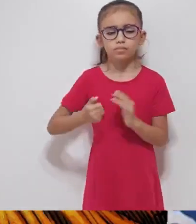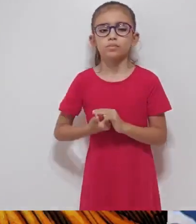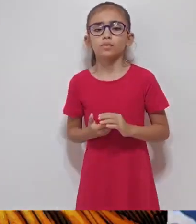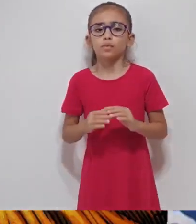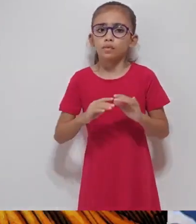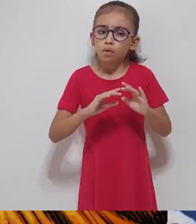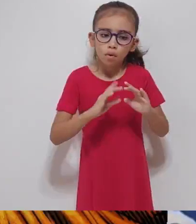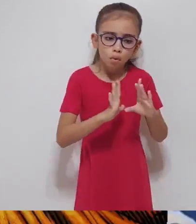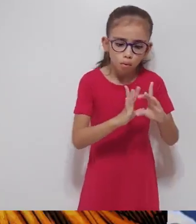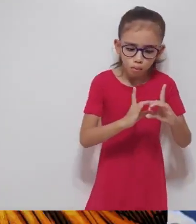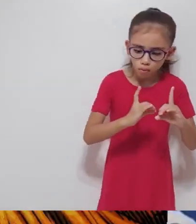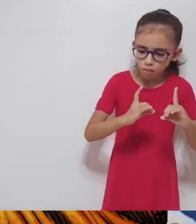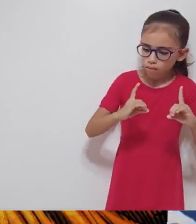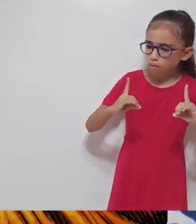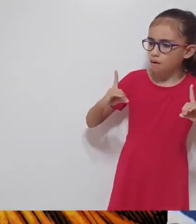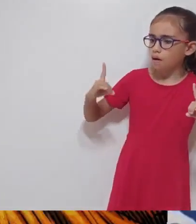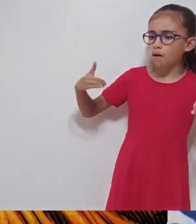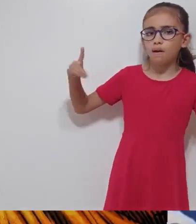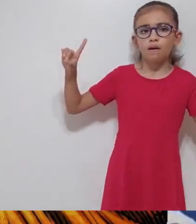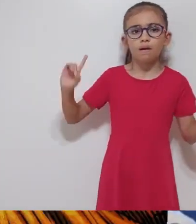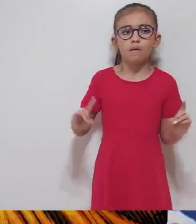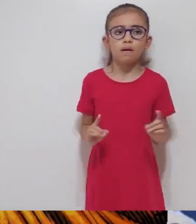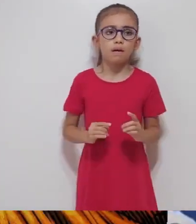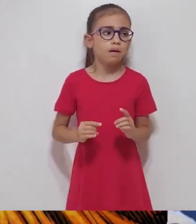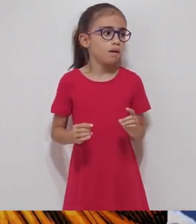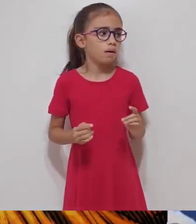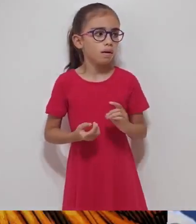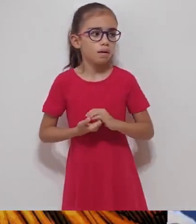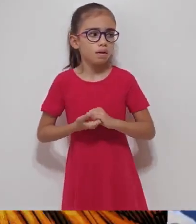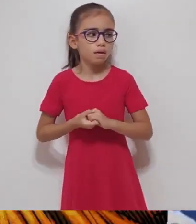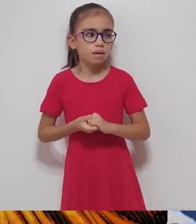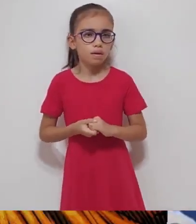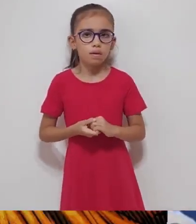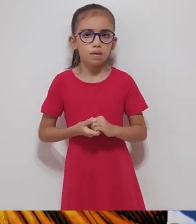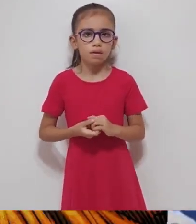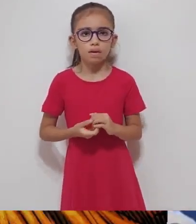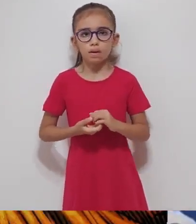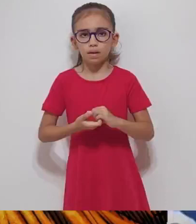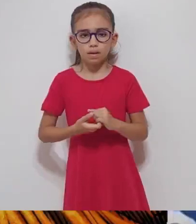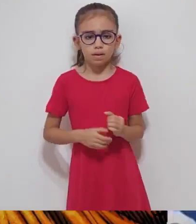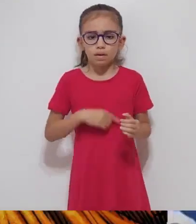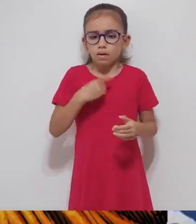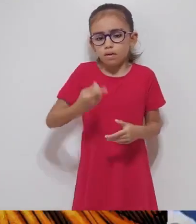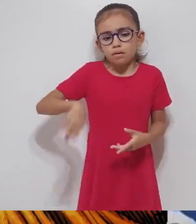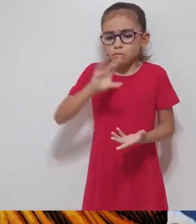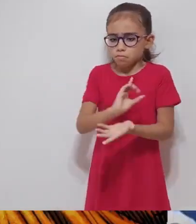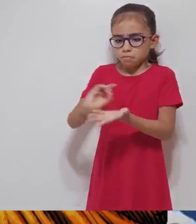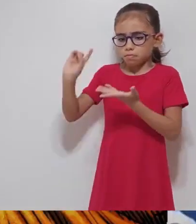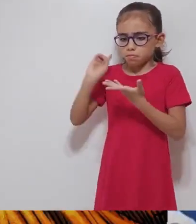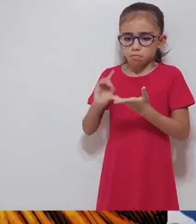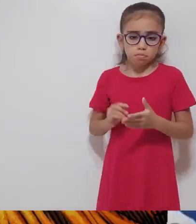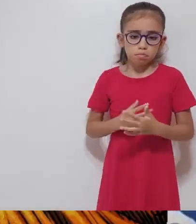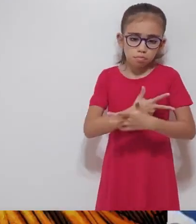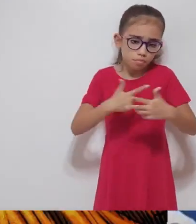que quando nos afastamos de Deus, quando pecamos, quando colocamos outros